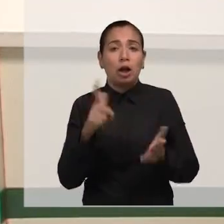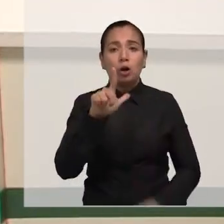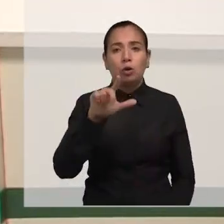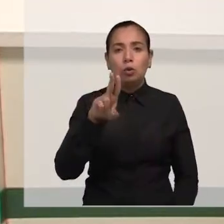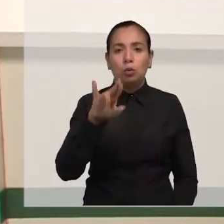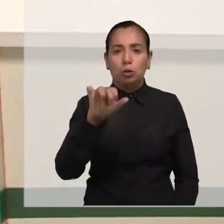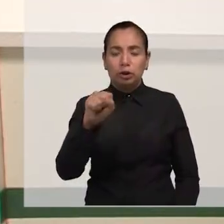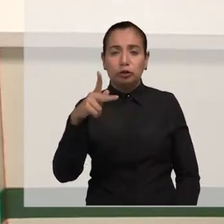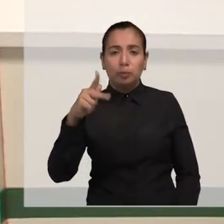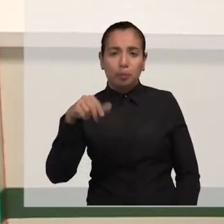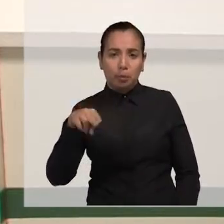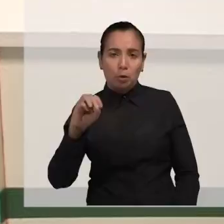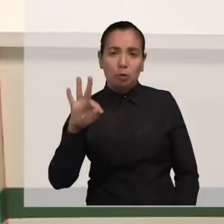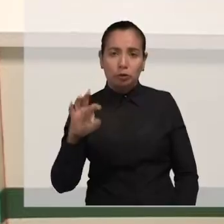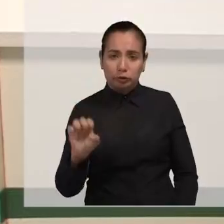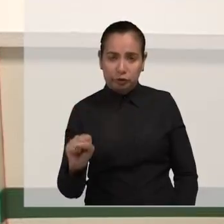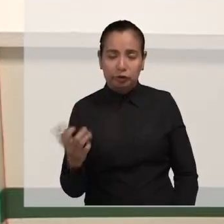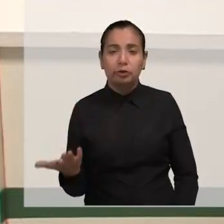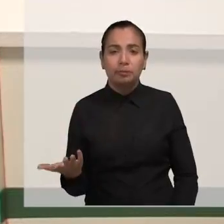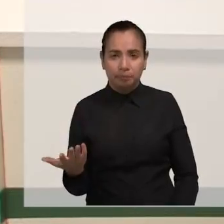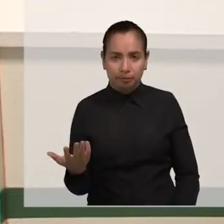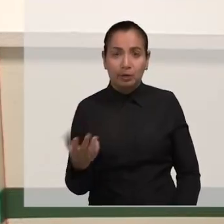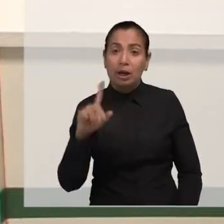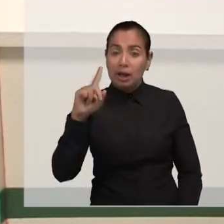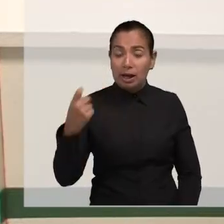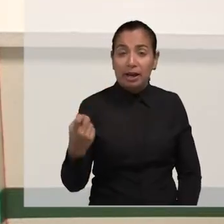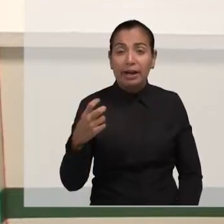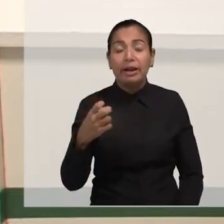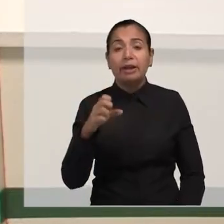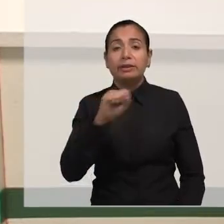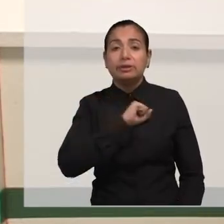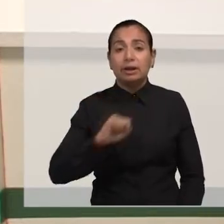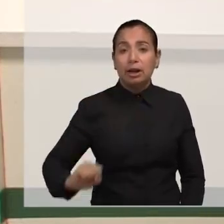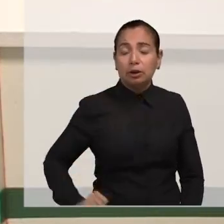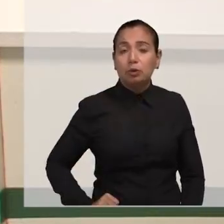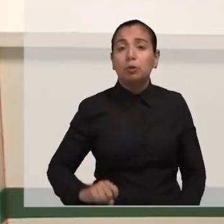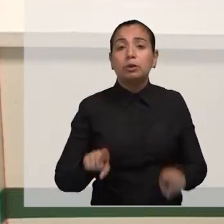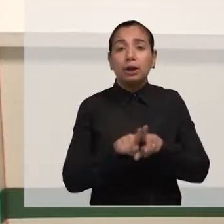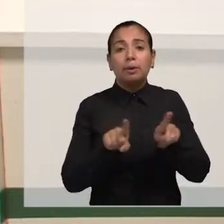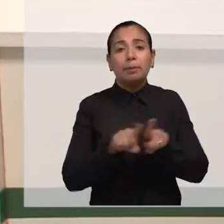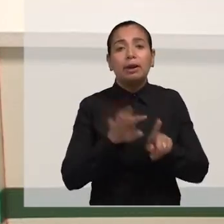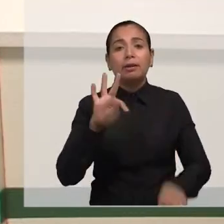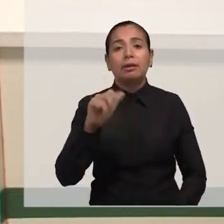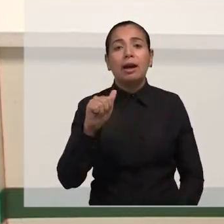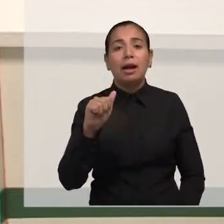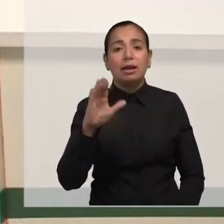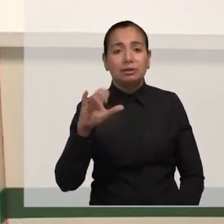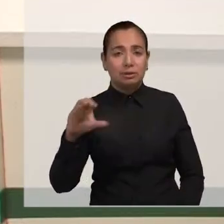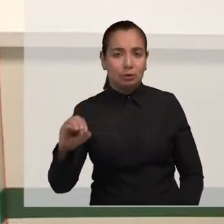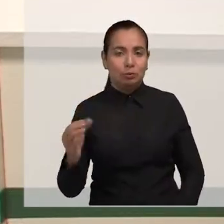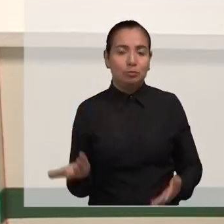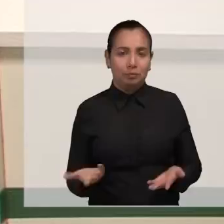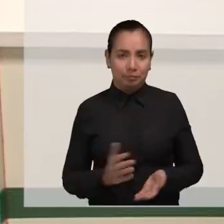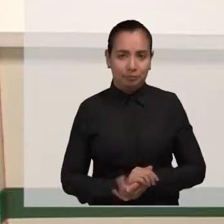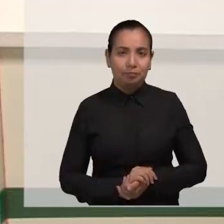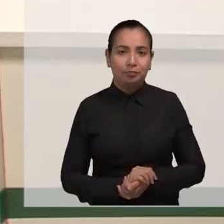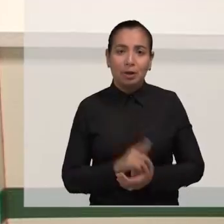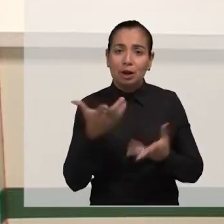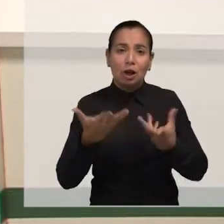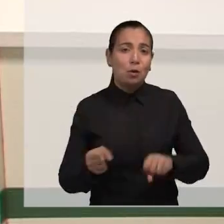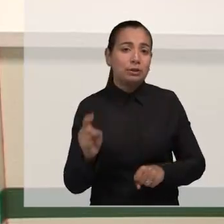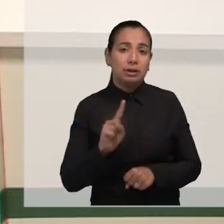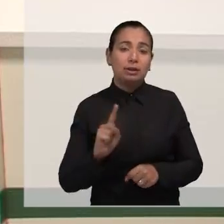Geraldo Alckmin era uma candidatura sem musculatura. Hoje é diferente. O tempo mudou e a coisa mudou,